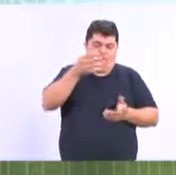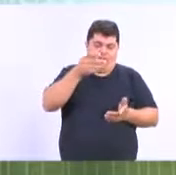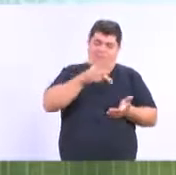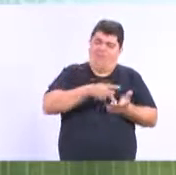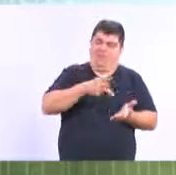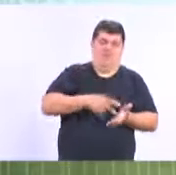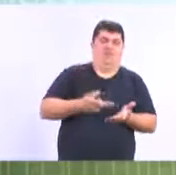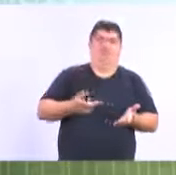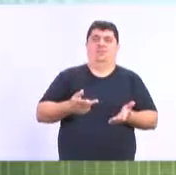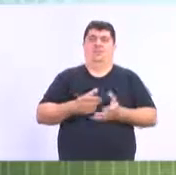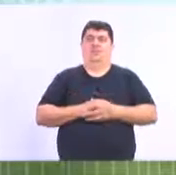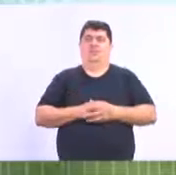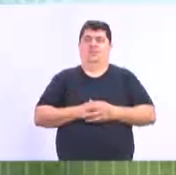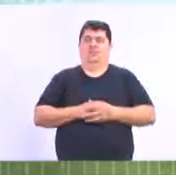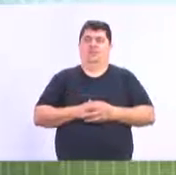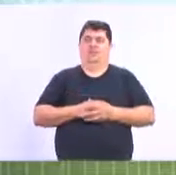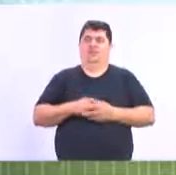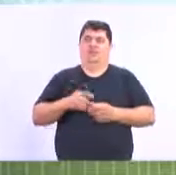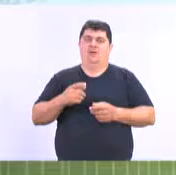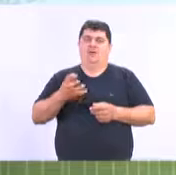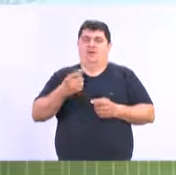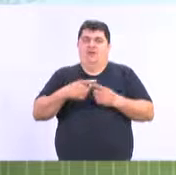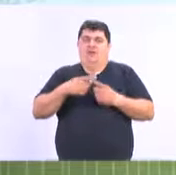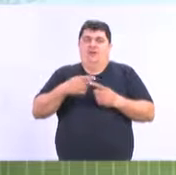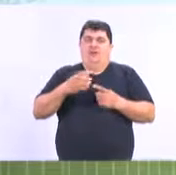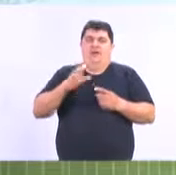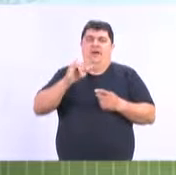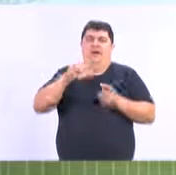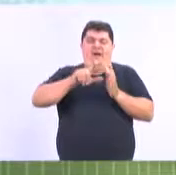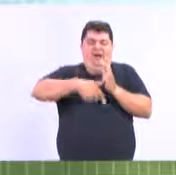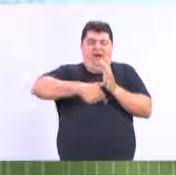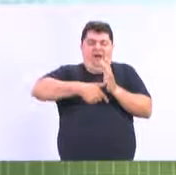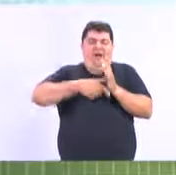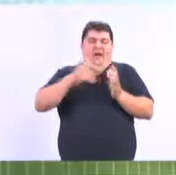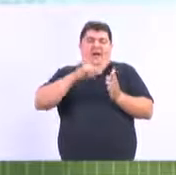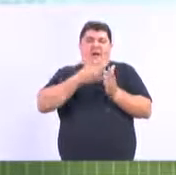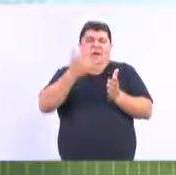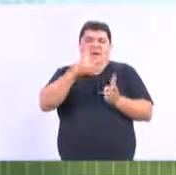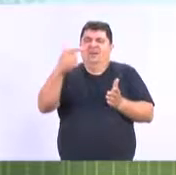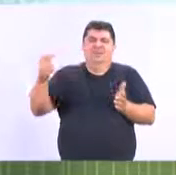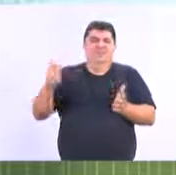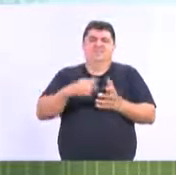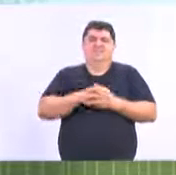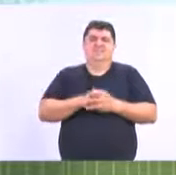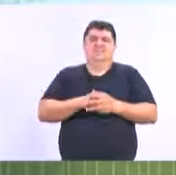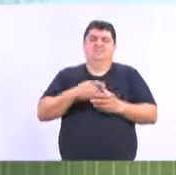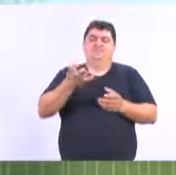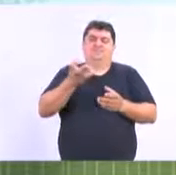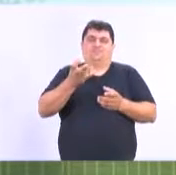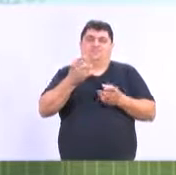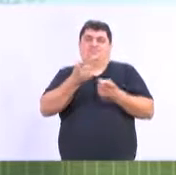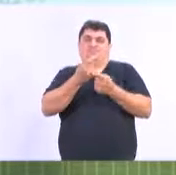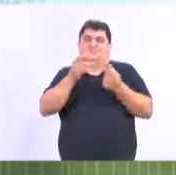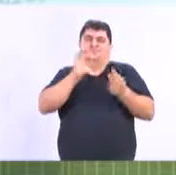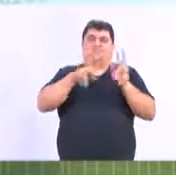para poder que o cliente atrase para ele cobrar juros, não é disso que ele vive. Ele precisa de dinheiro para fazer o ciclo. Então, esse resultado